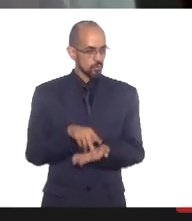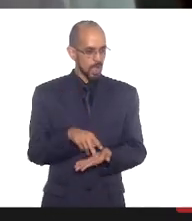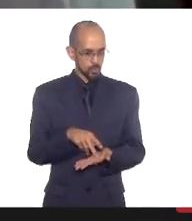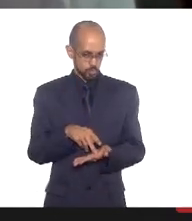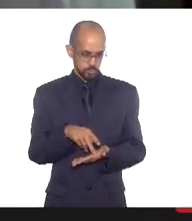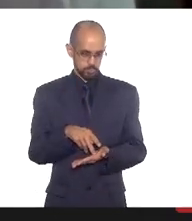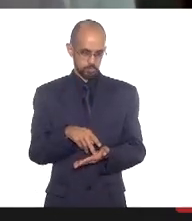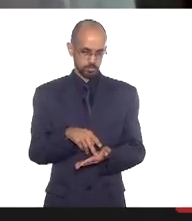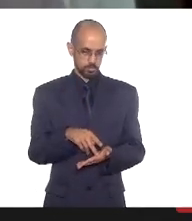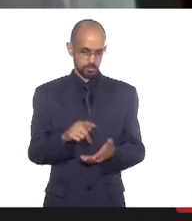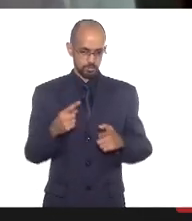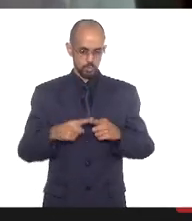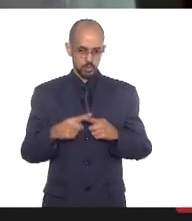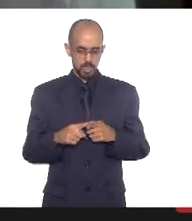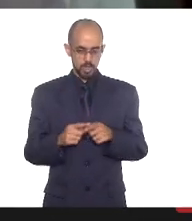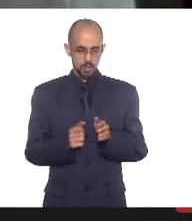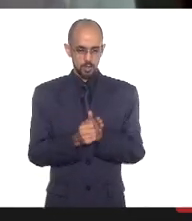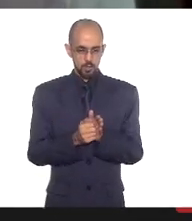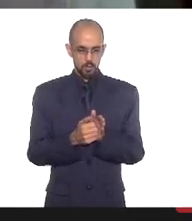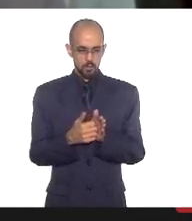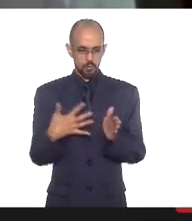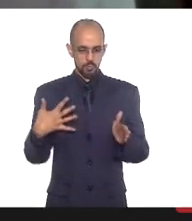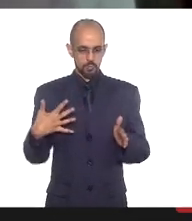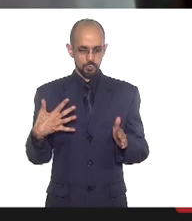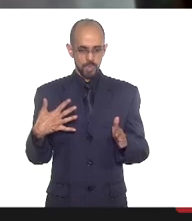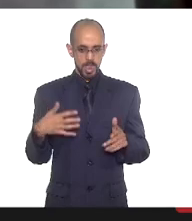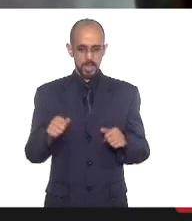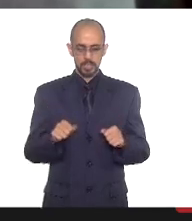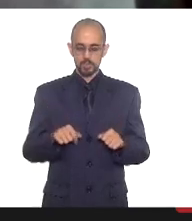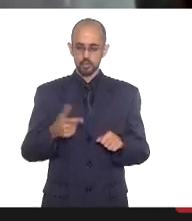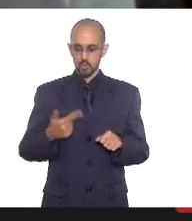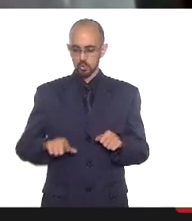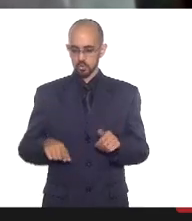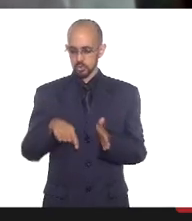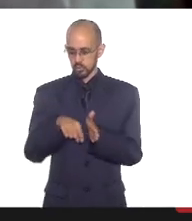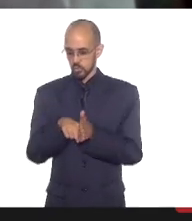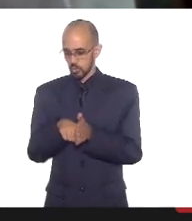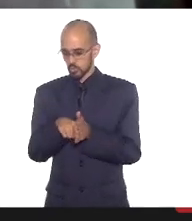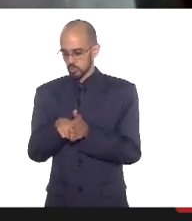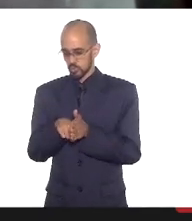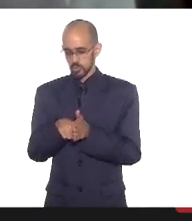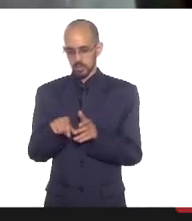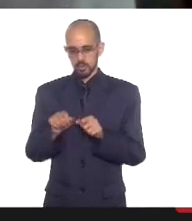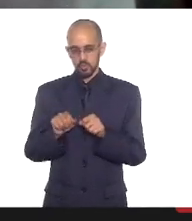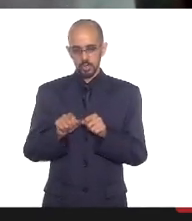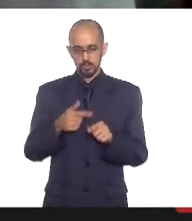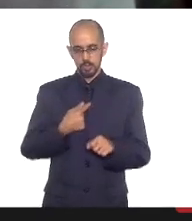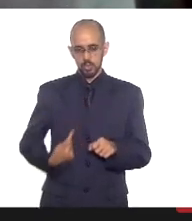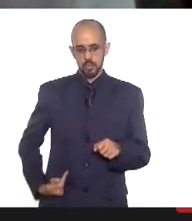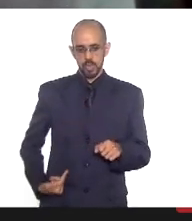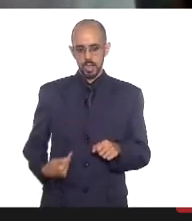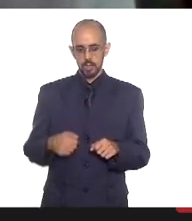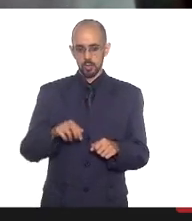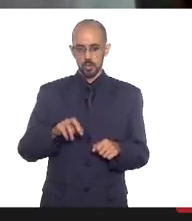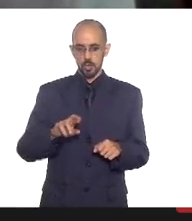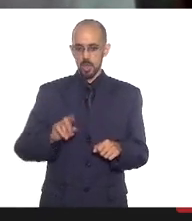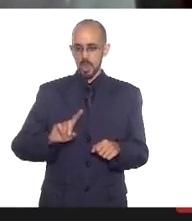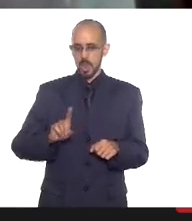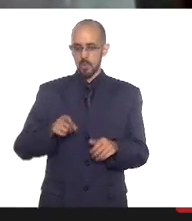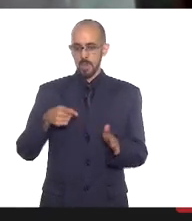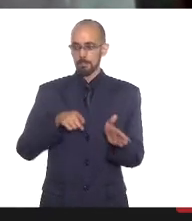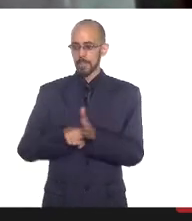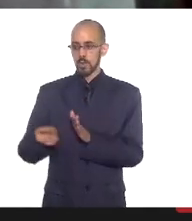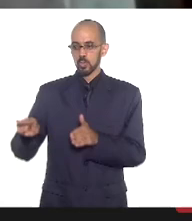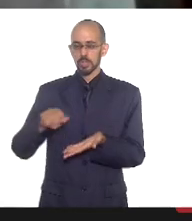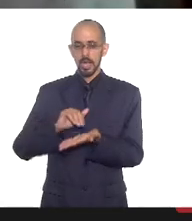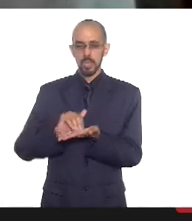e muitas dessas digamos consultas que são feitos pelo Governador não são feitas diretamente à secretaria de estado